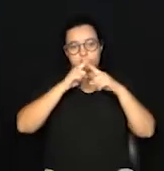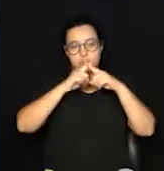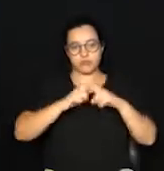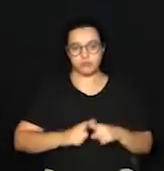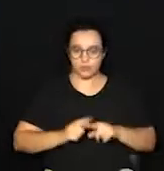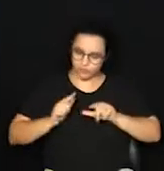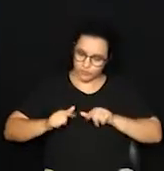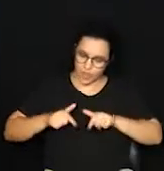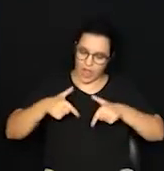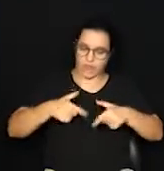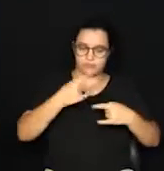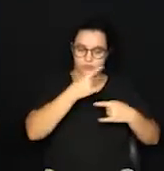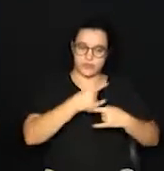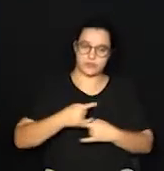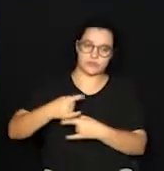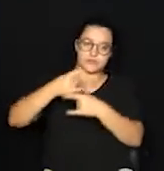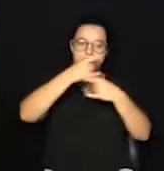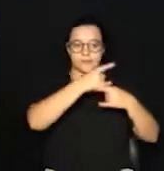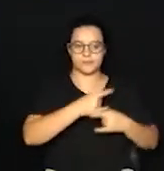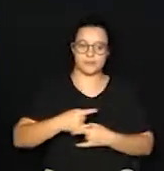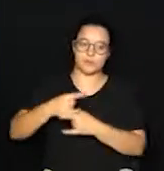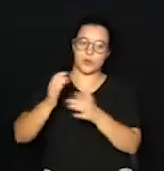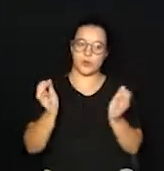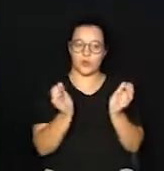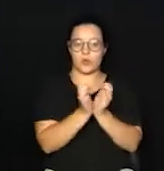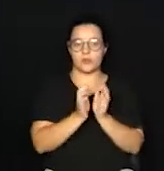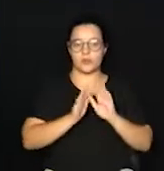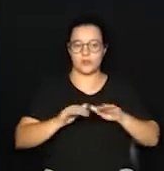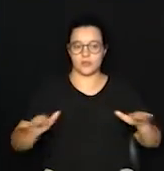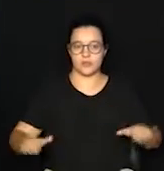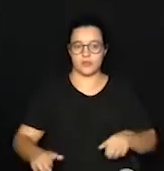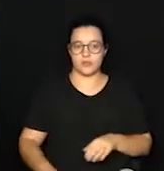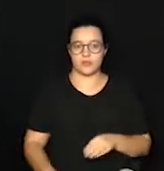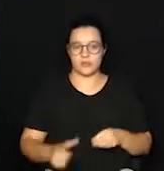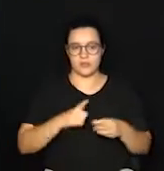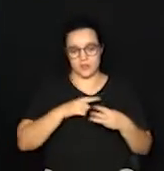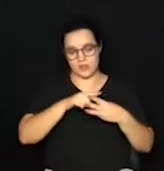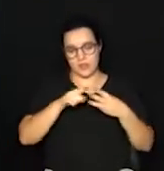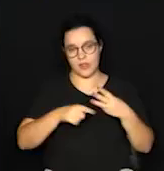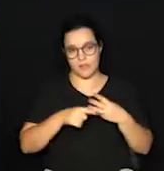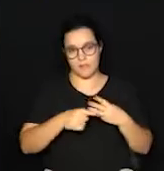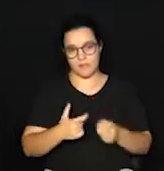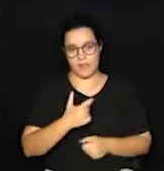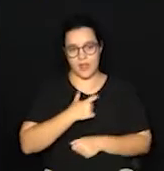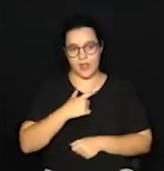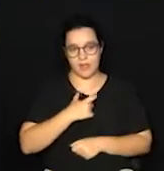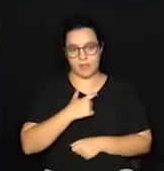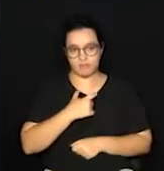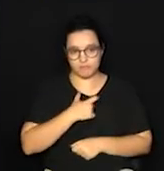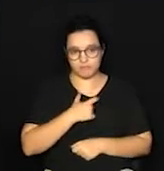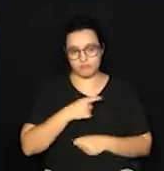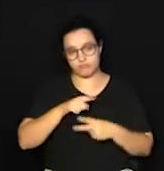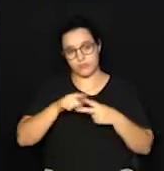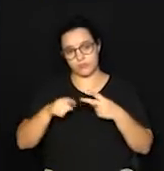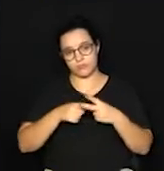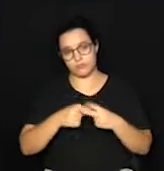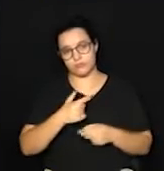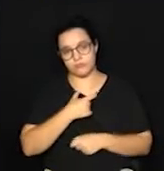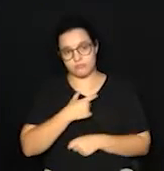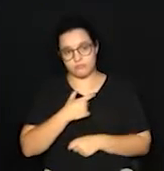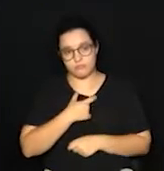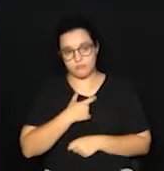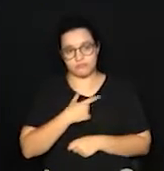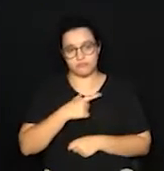Atitude Online. Na categoria infantil foram 3 primeiros lugares, 2 segundos lugares e um 6º lugar